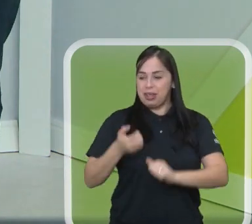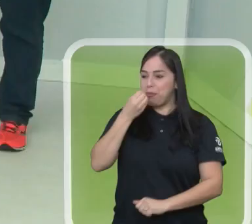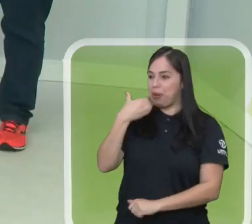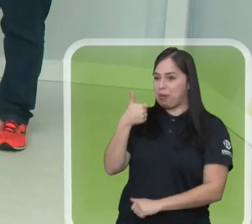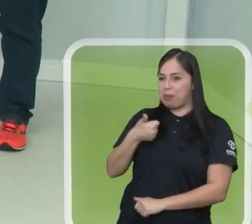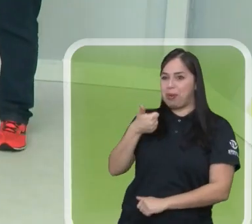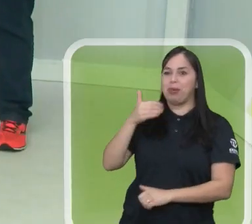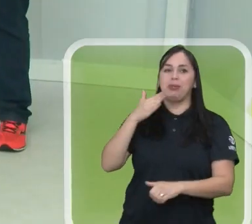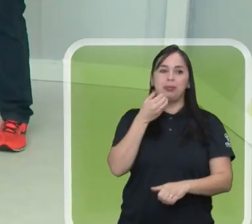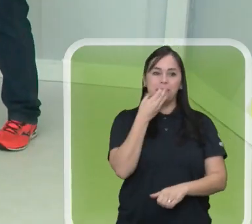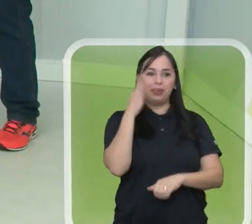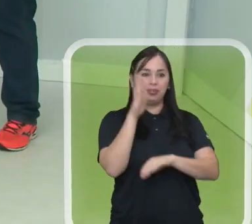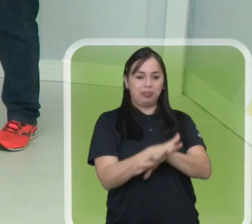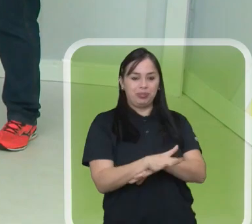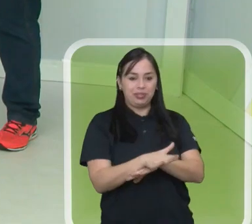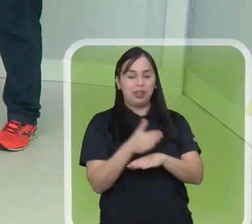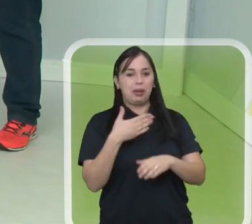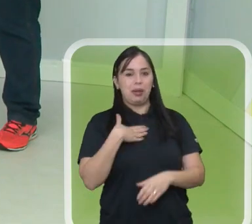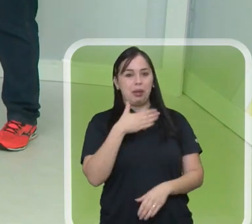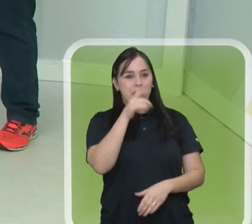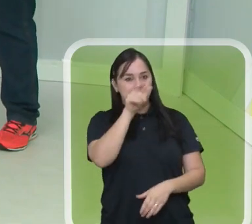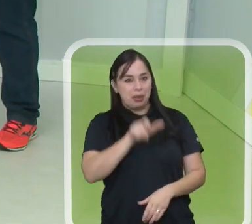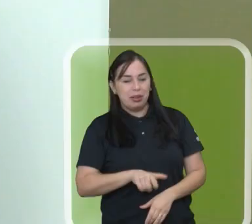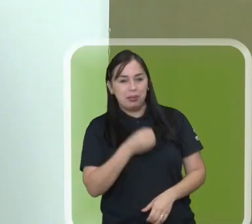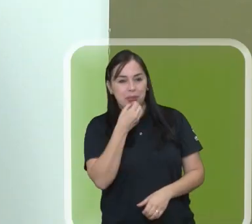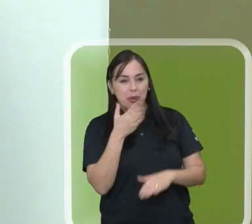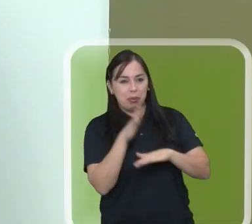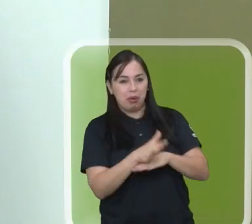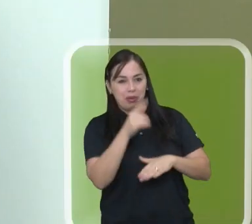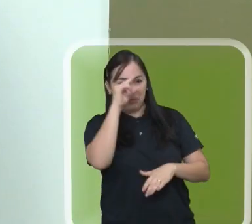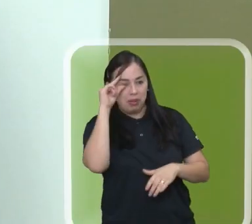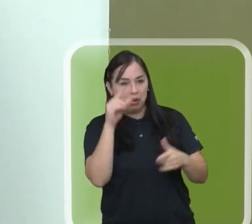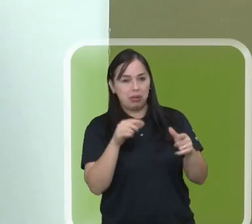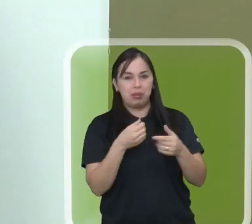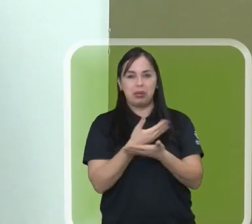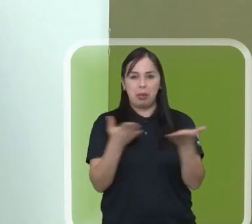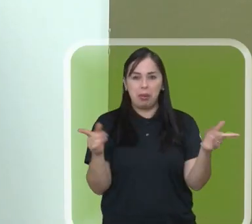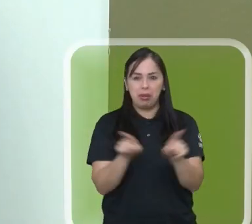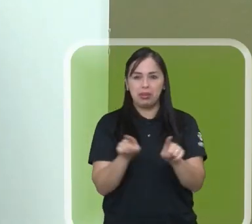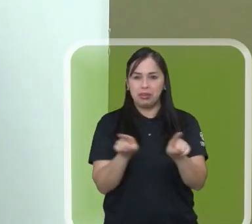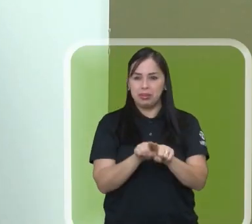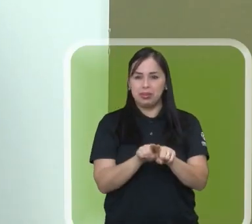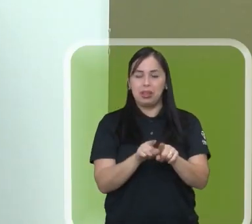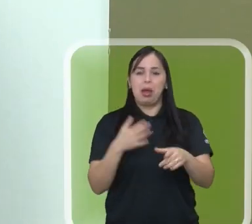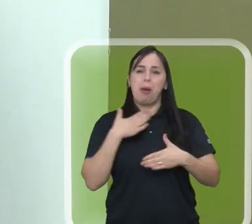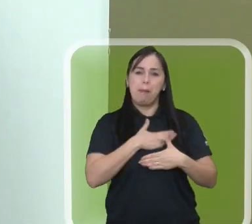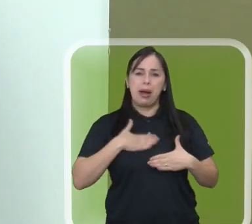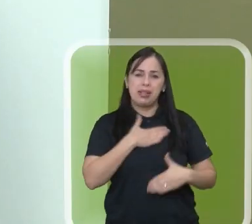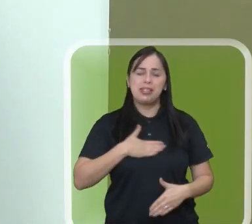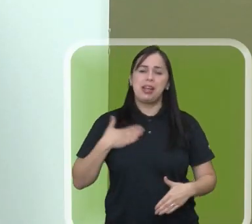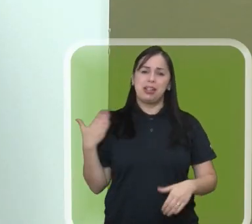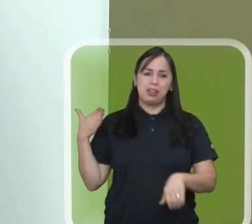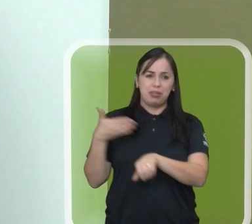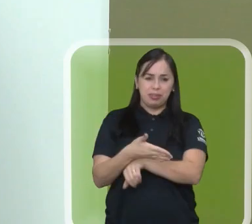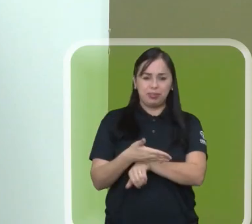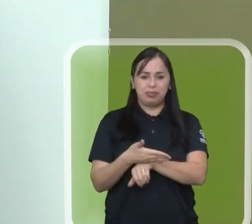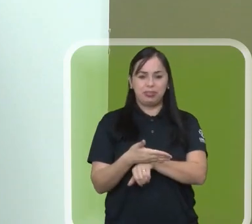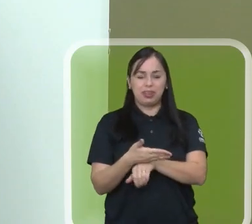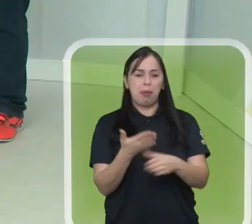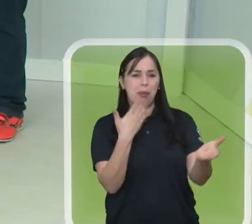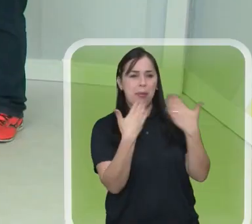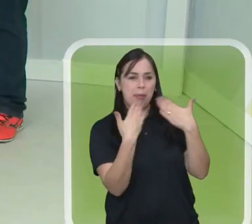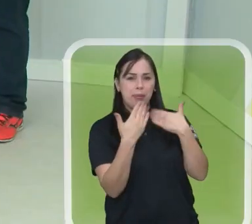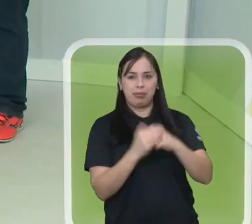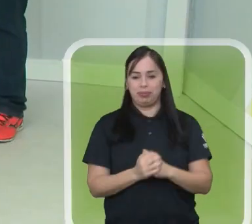Boa tarde. Boa tarde, Vieira. Boa tarde, Bruno. Boa tarde a todos que estão nos ouvindo e nos assistindo. É um prazer estar aqui para poder bater um bate-papo